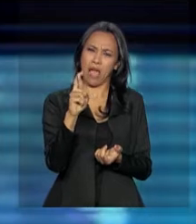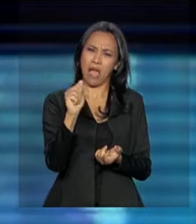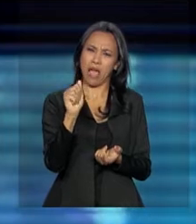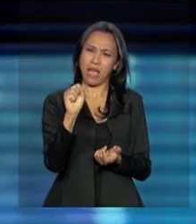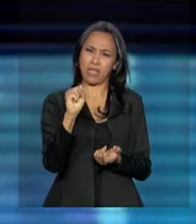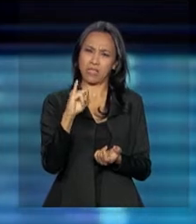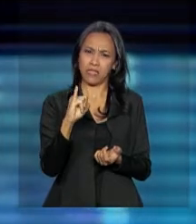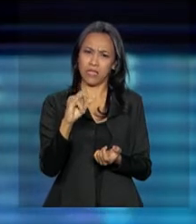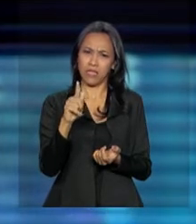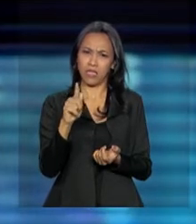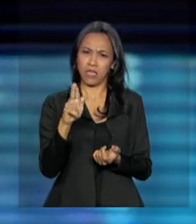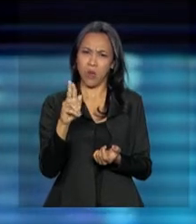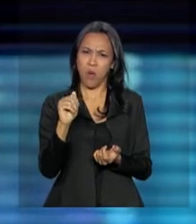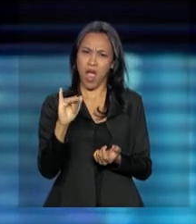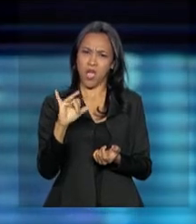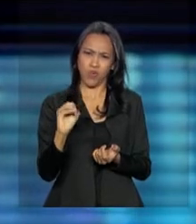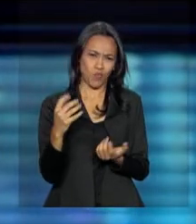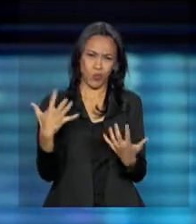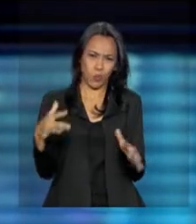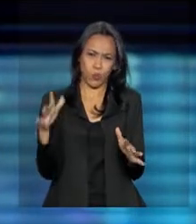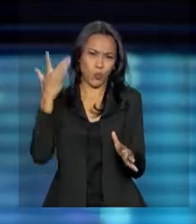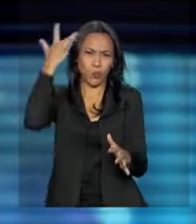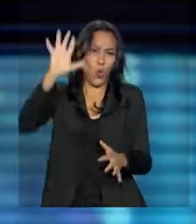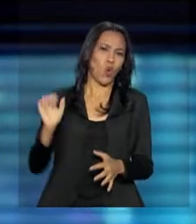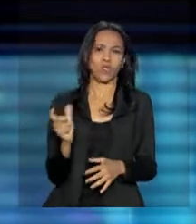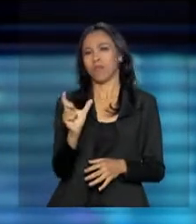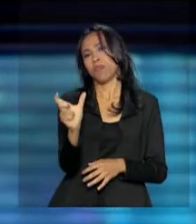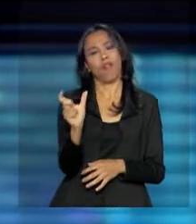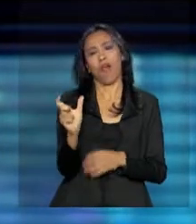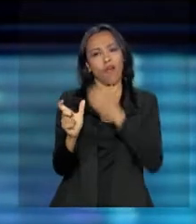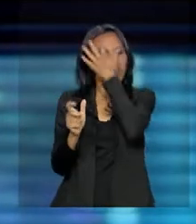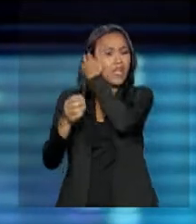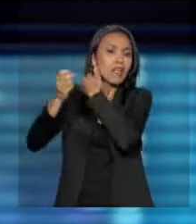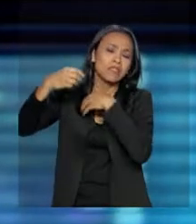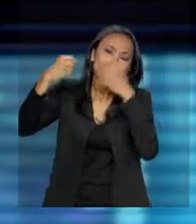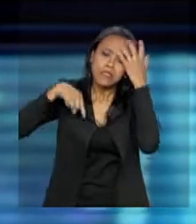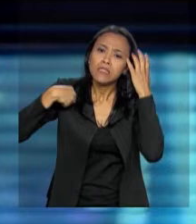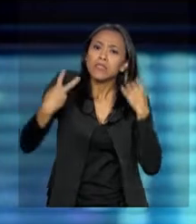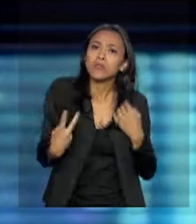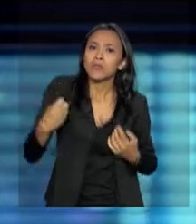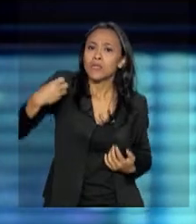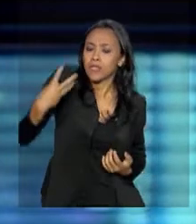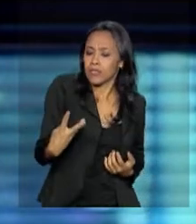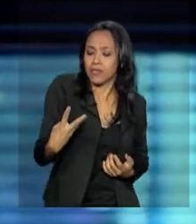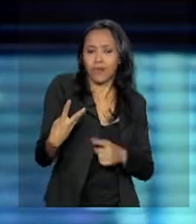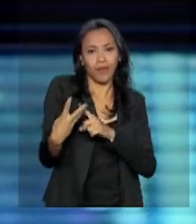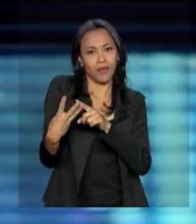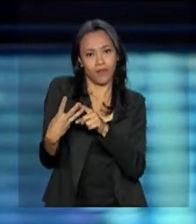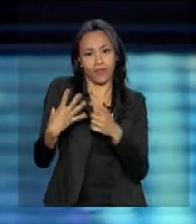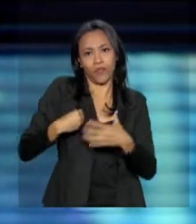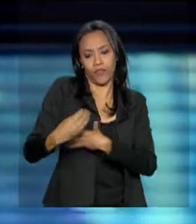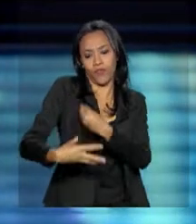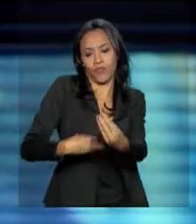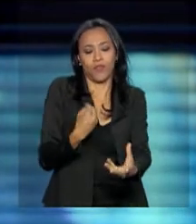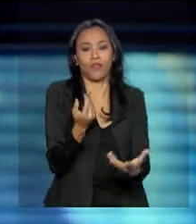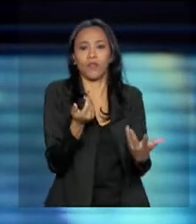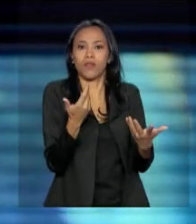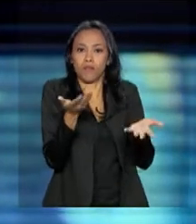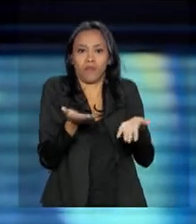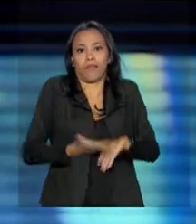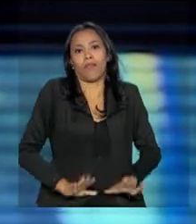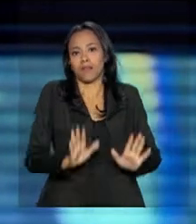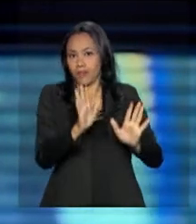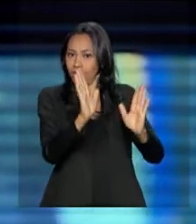dito tudo certo a sua mina jr segunda ou terceira geração de crianças que nasceram aqui neste país portanto